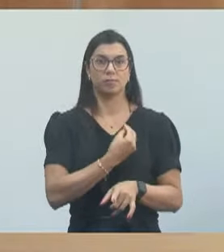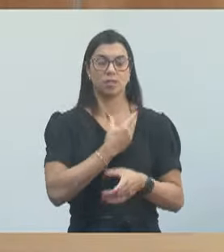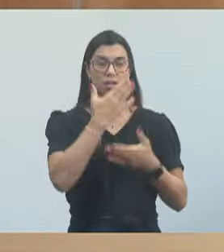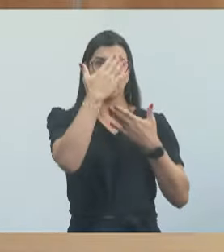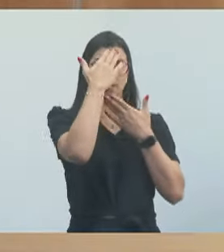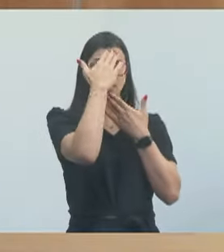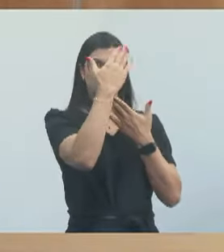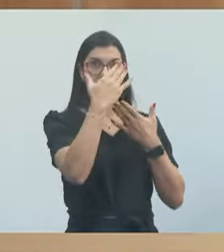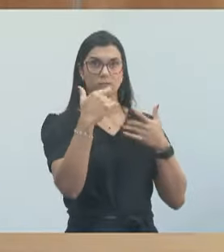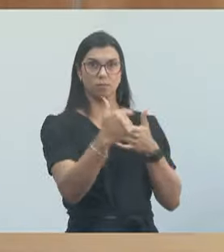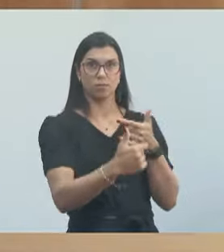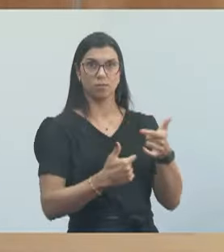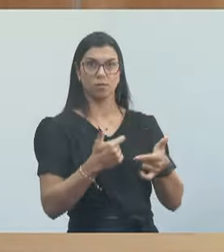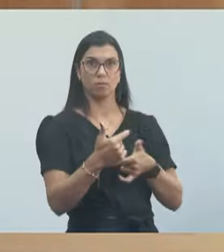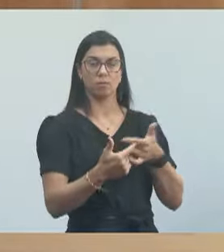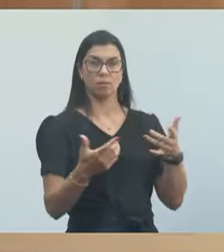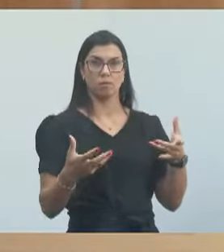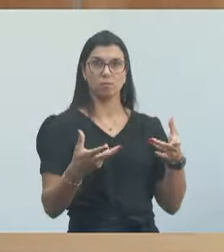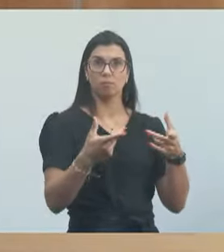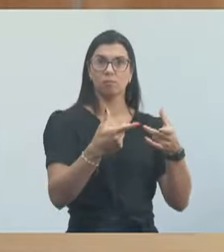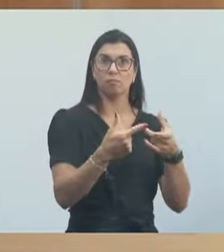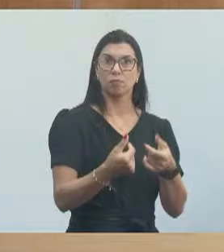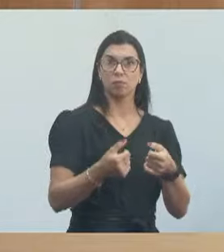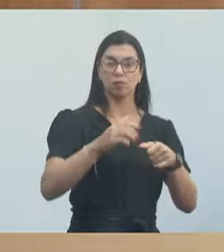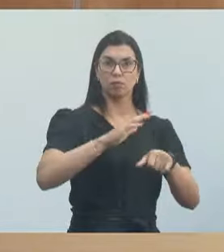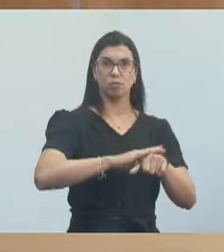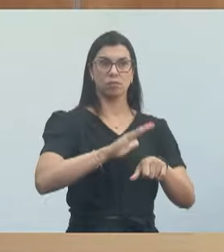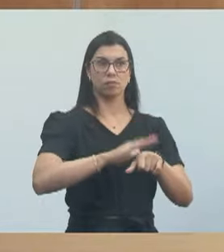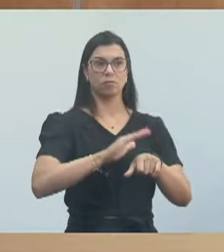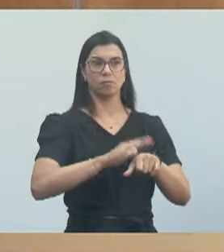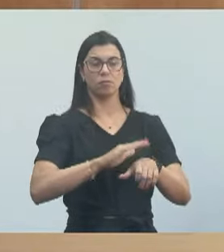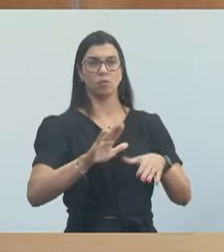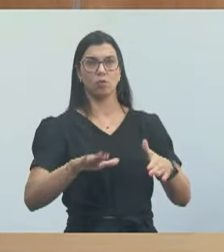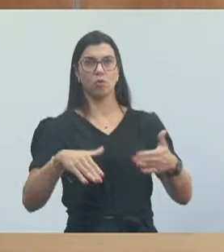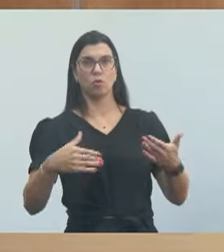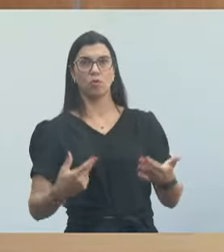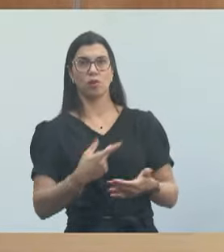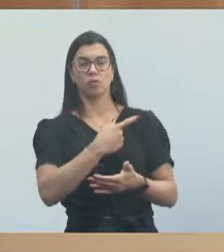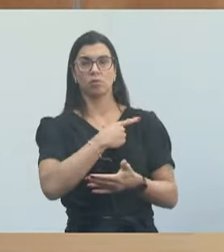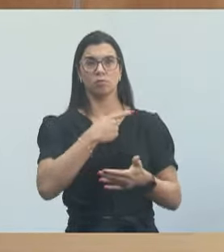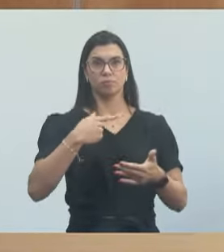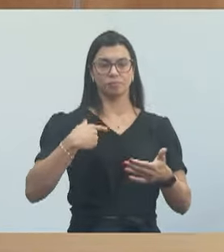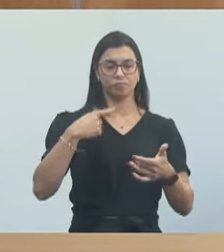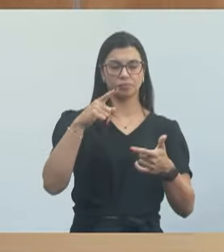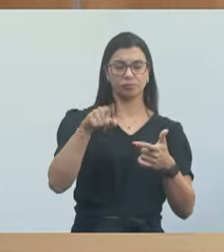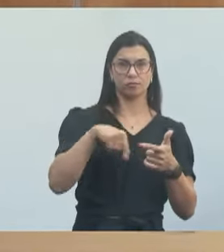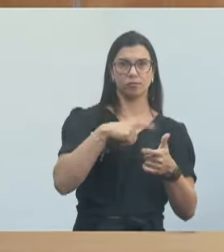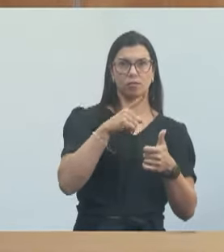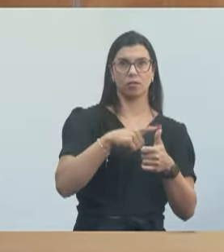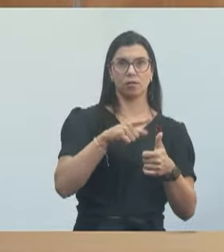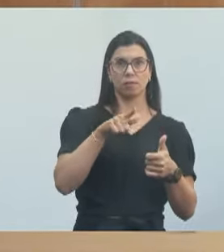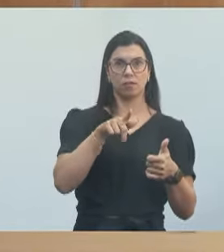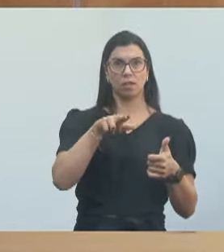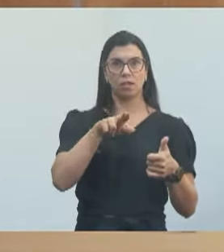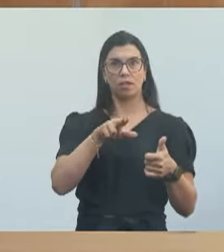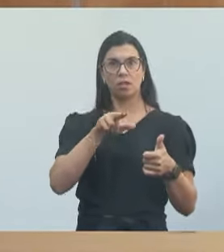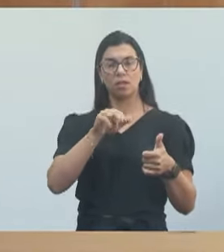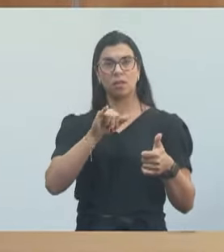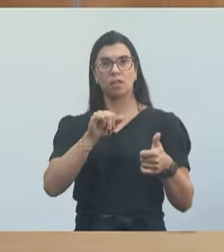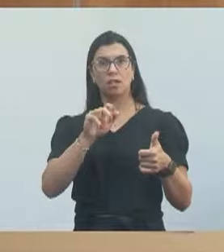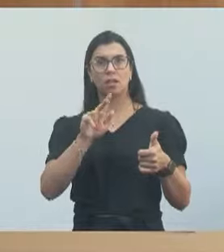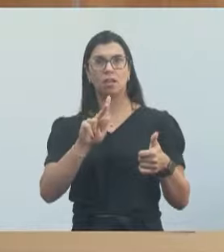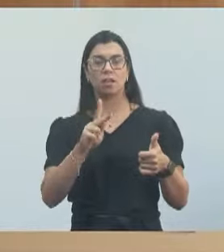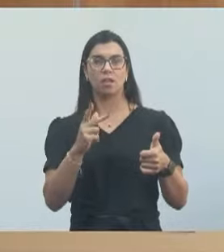trabalho quando presidente da Fundação Cultural, o Guilherme, quando ali esteve à